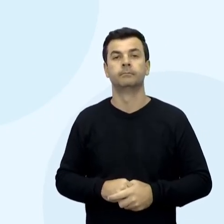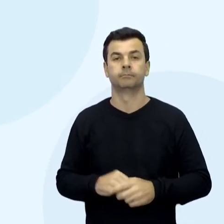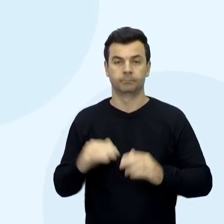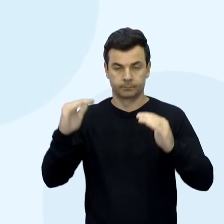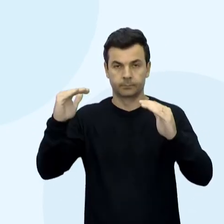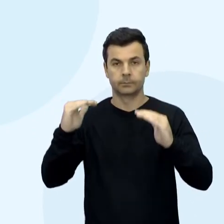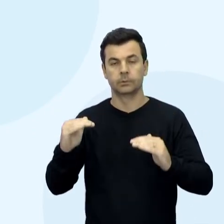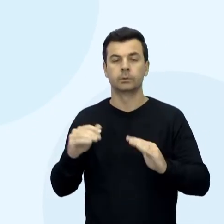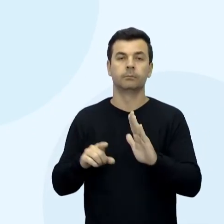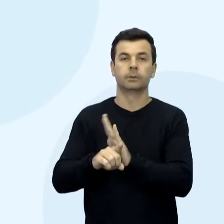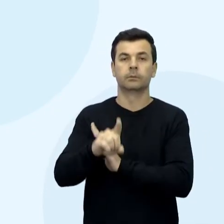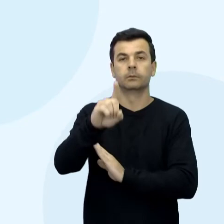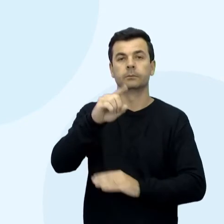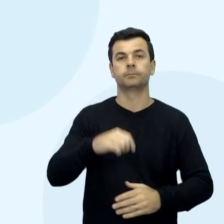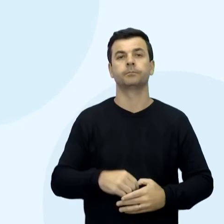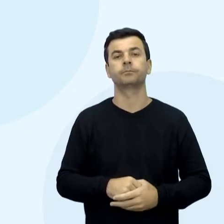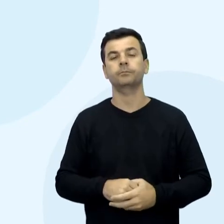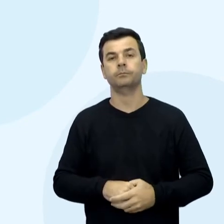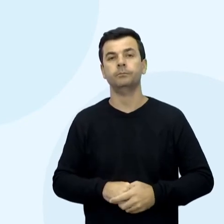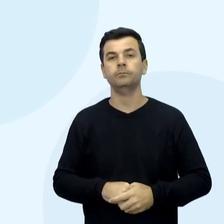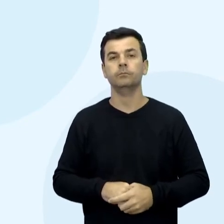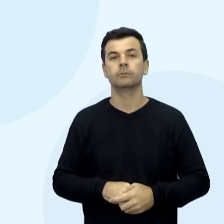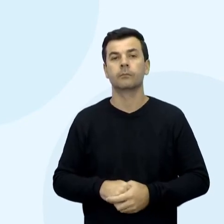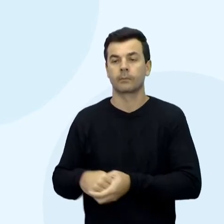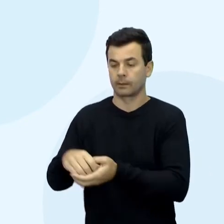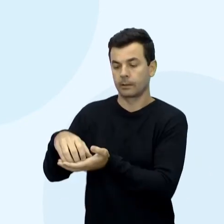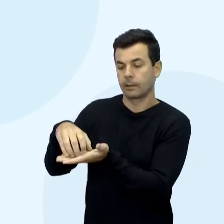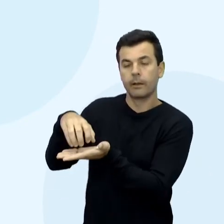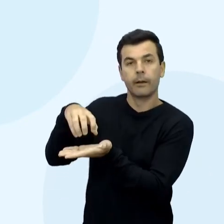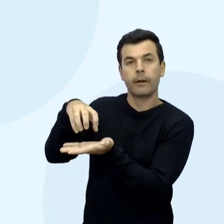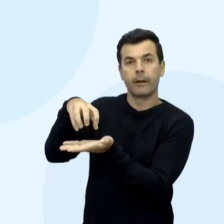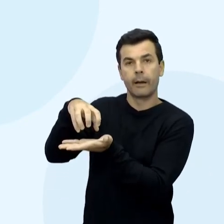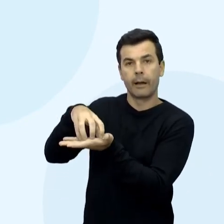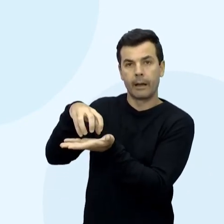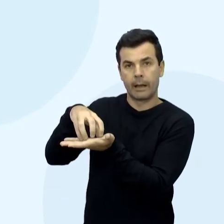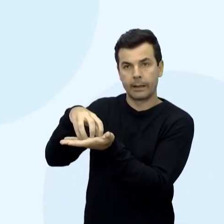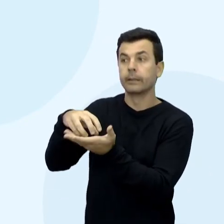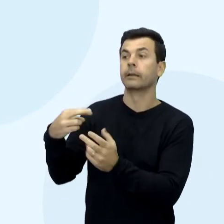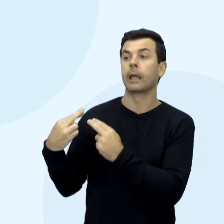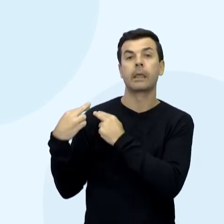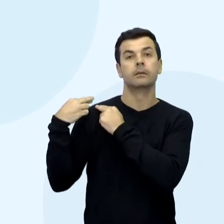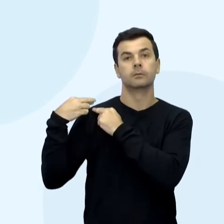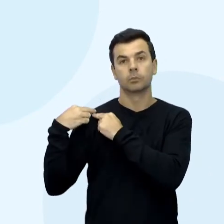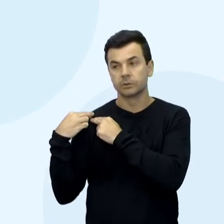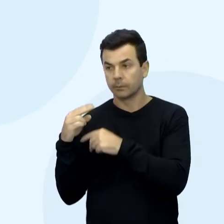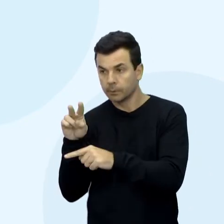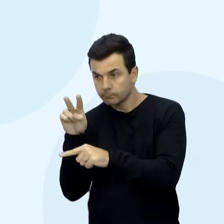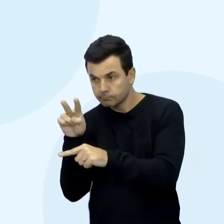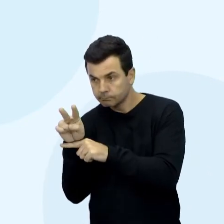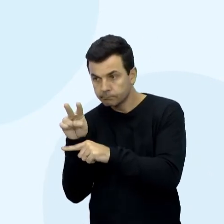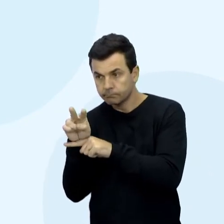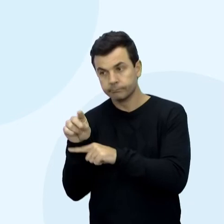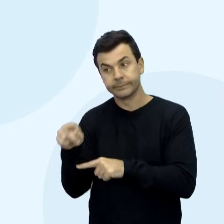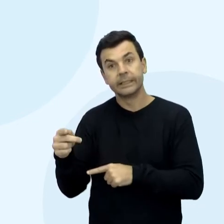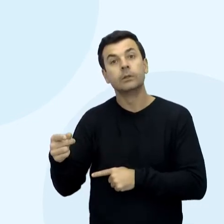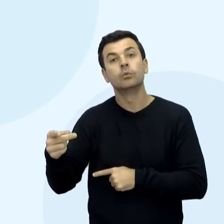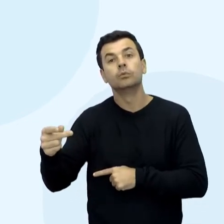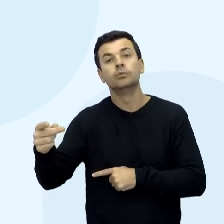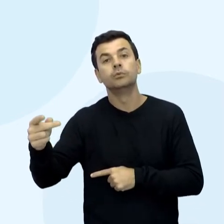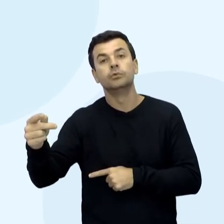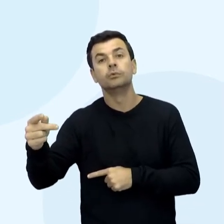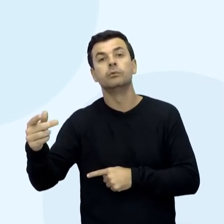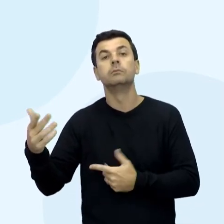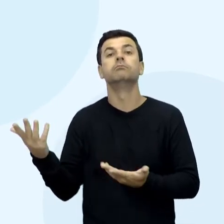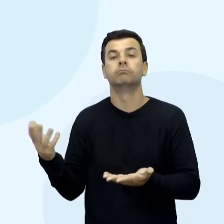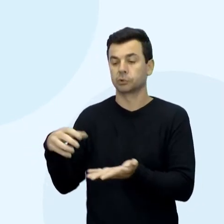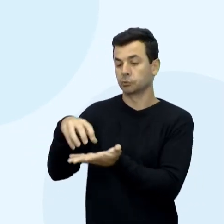próxima pergunta é: quais os setores responsáveis pela preservação desse patrimônio material? Qual que é